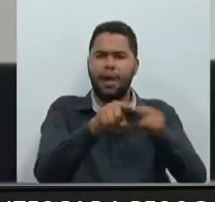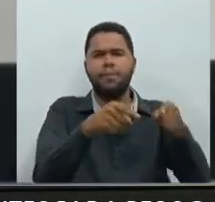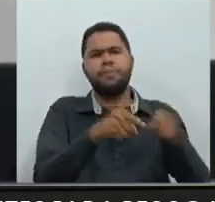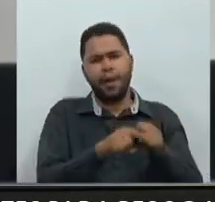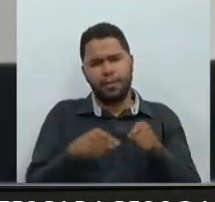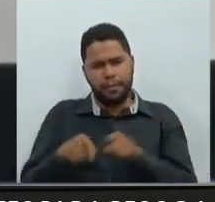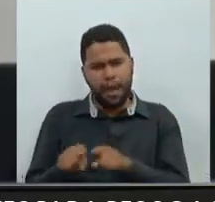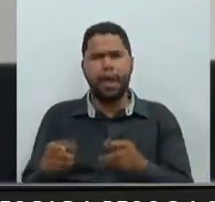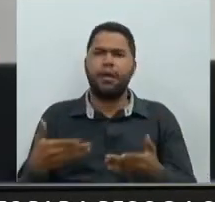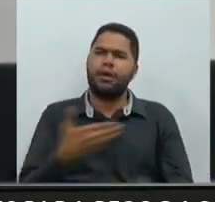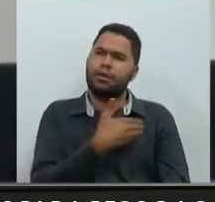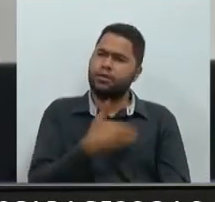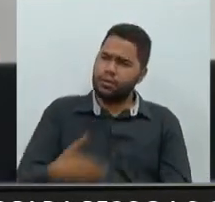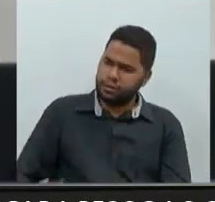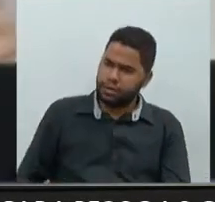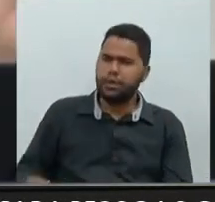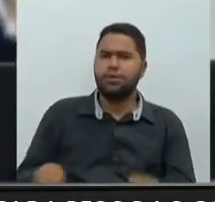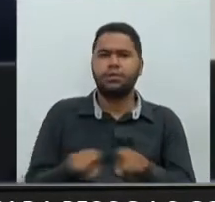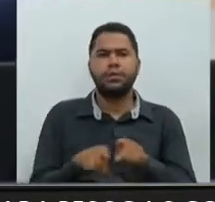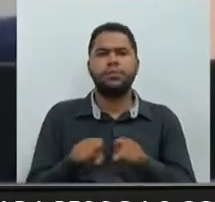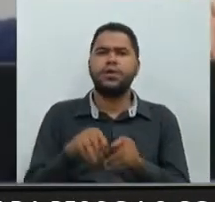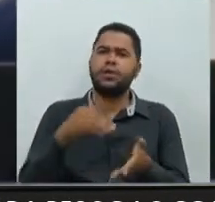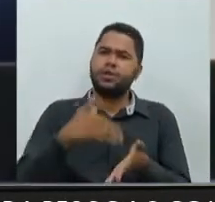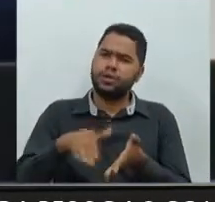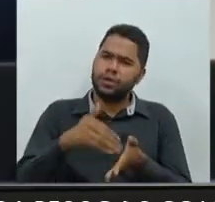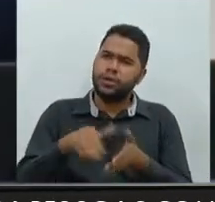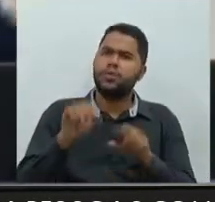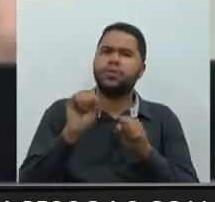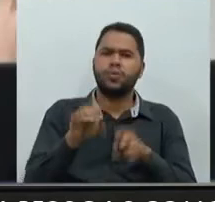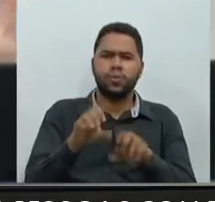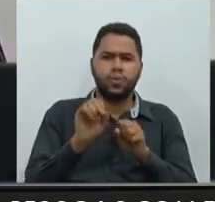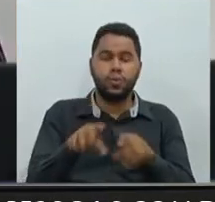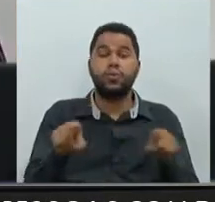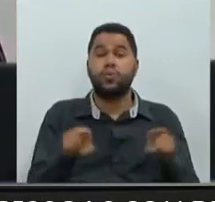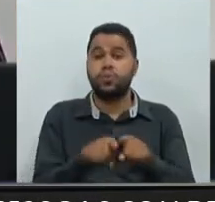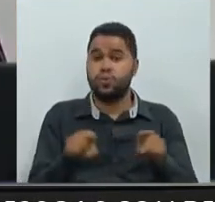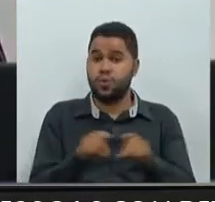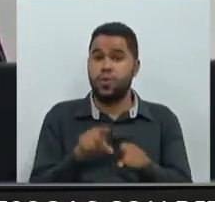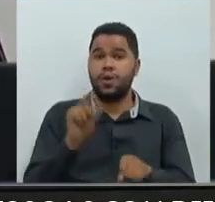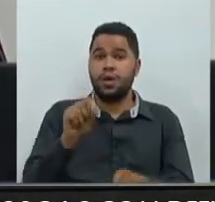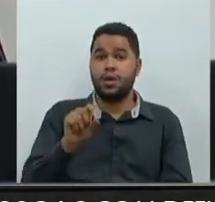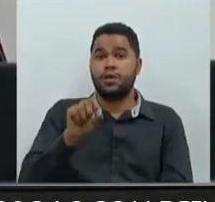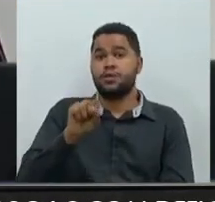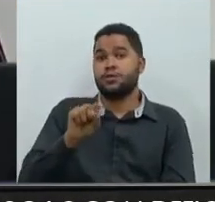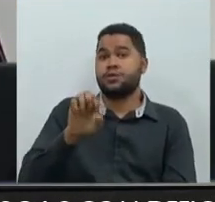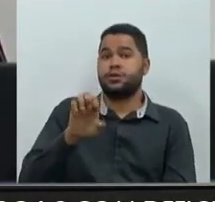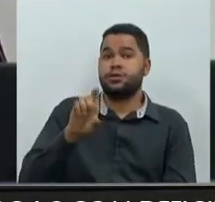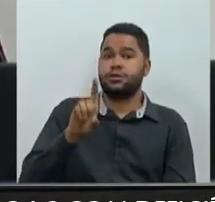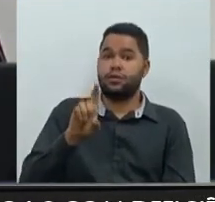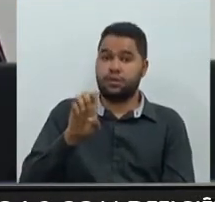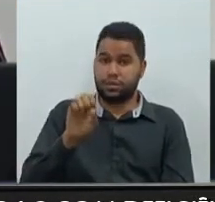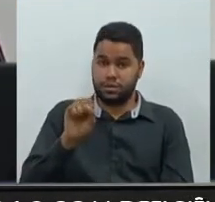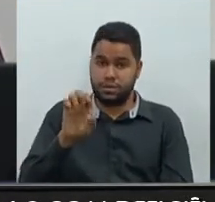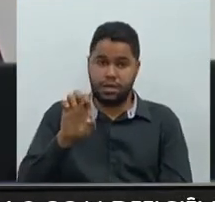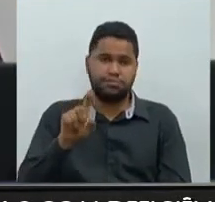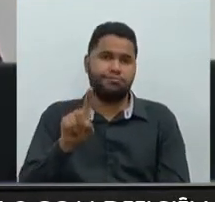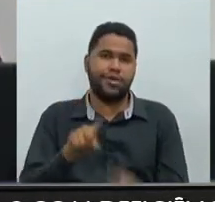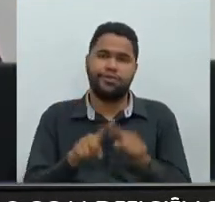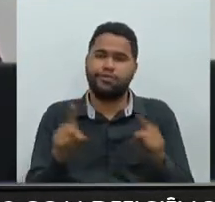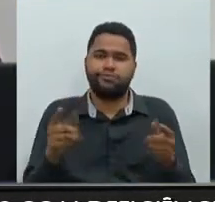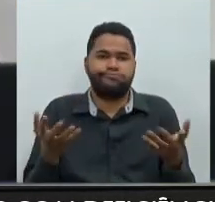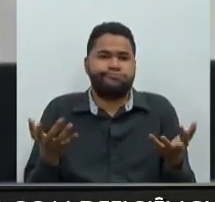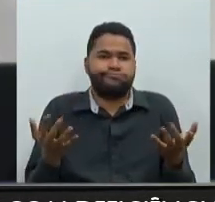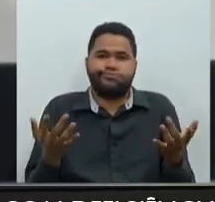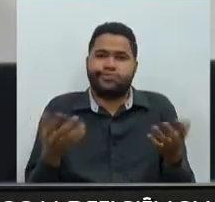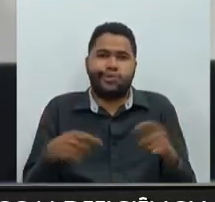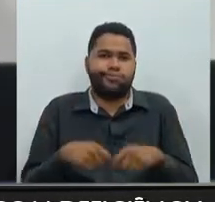do Estado, tanto da Secretaria de Educação quanto também da CEDES, mas esses convênios hoje são insuficientes,